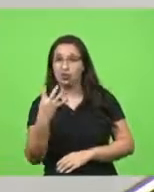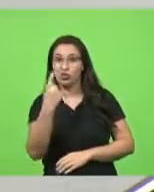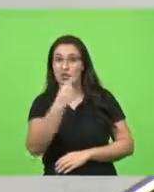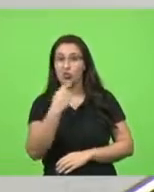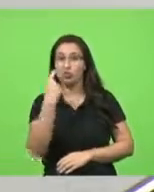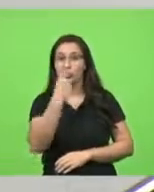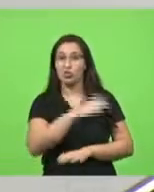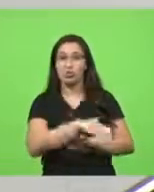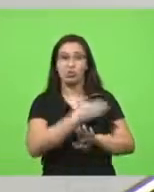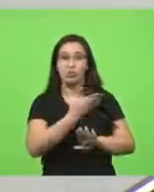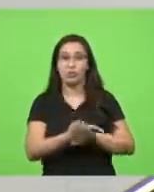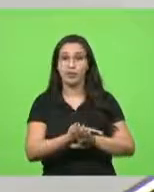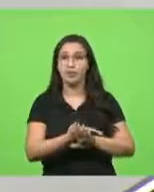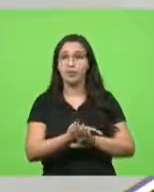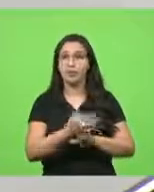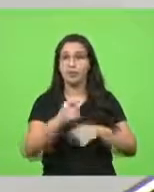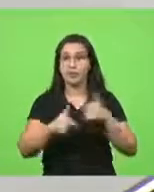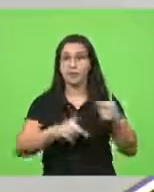segurança pública,